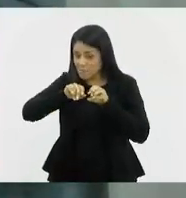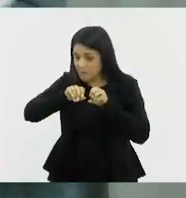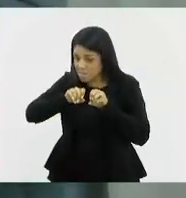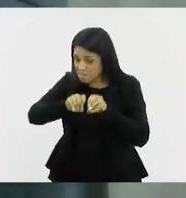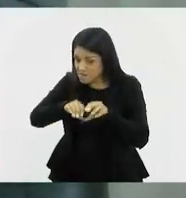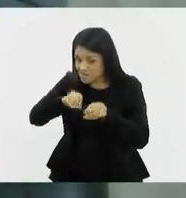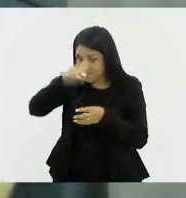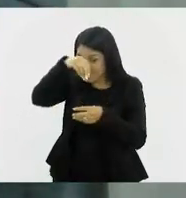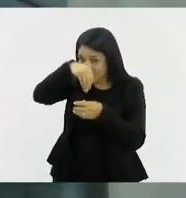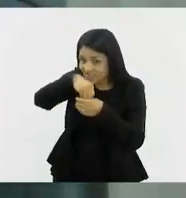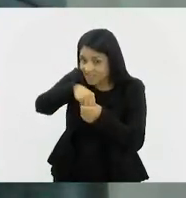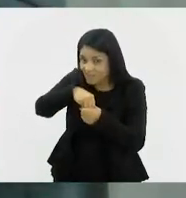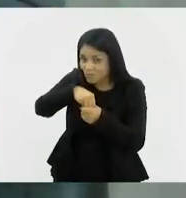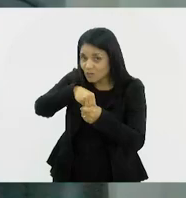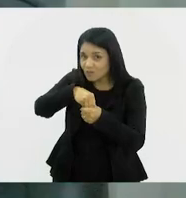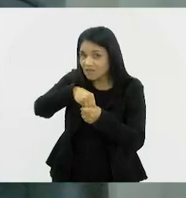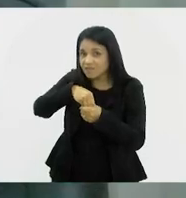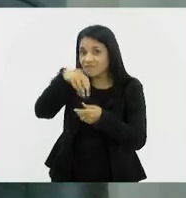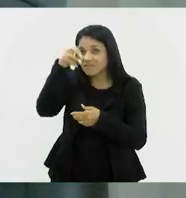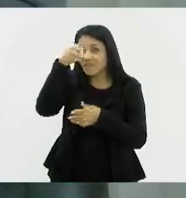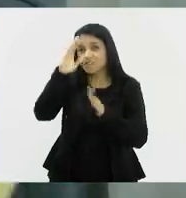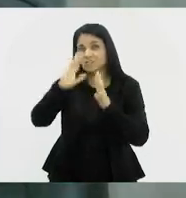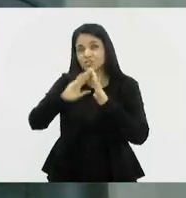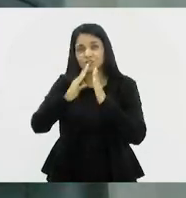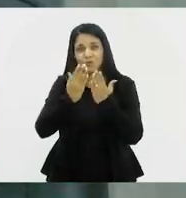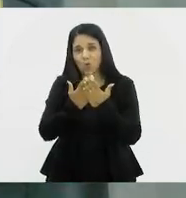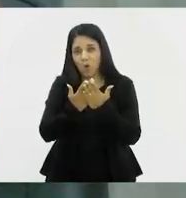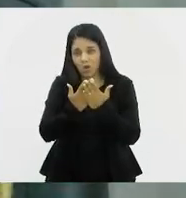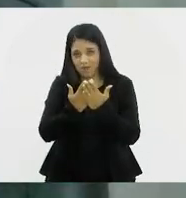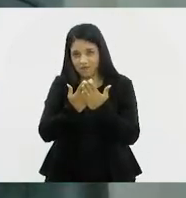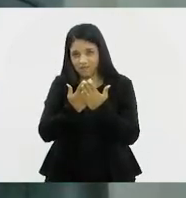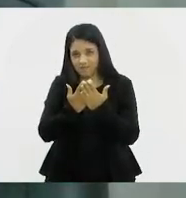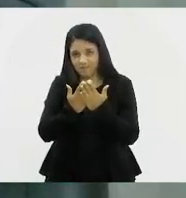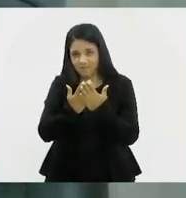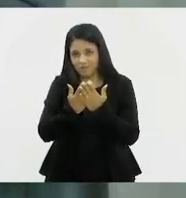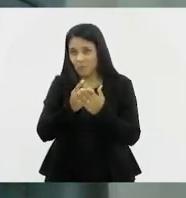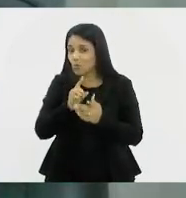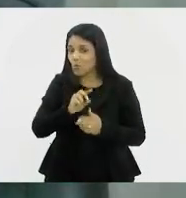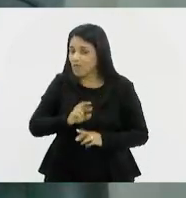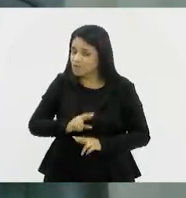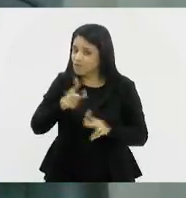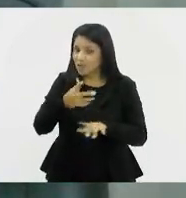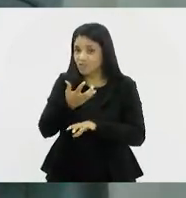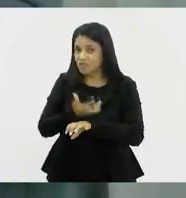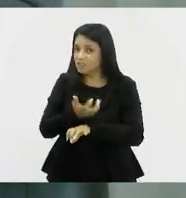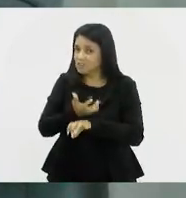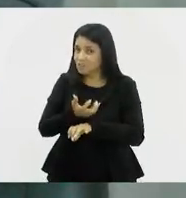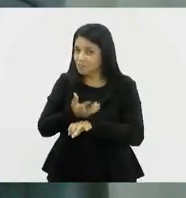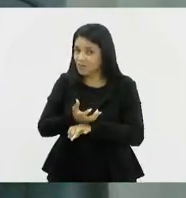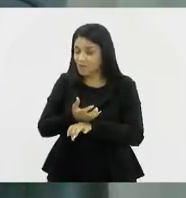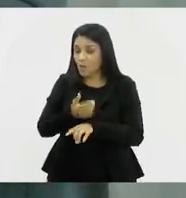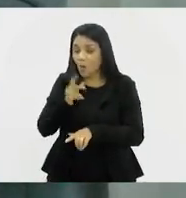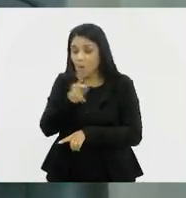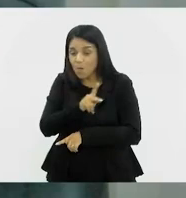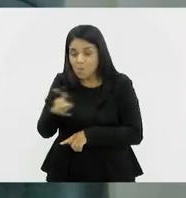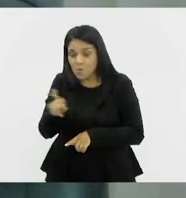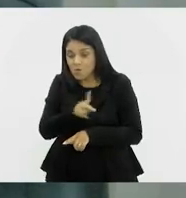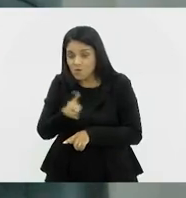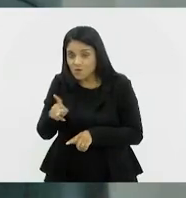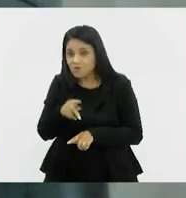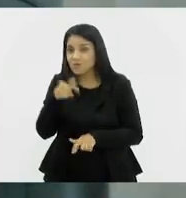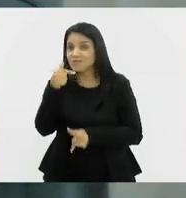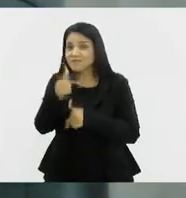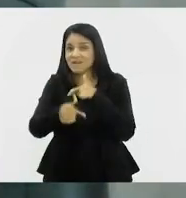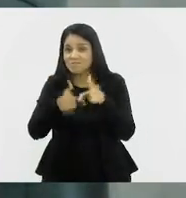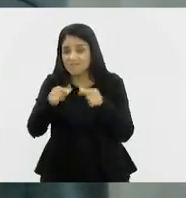não é fazer uma disciplina. É os professores trabalharem essa temática,